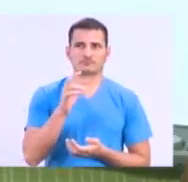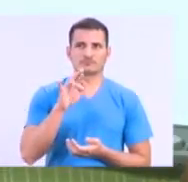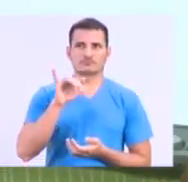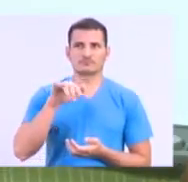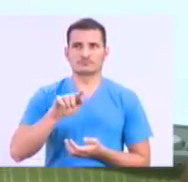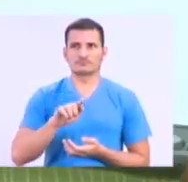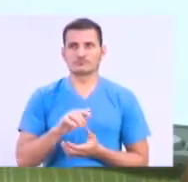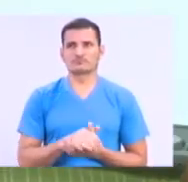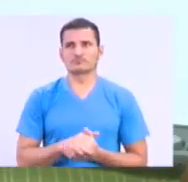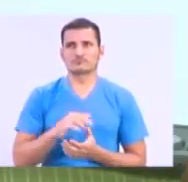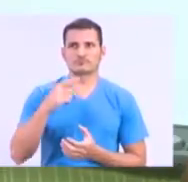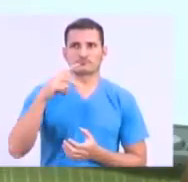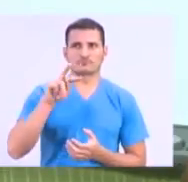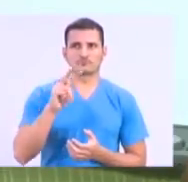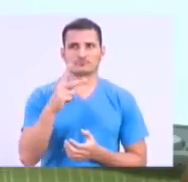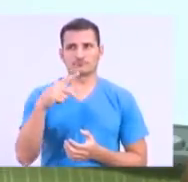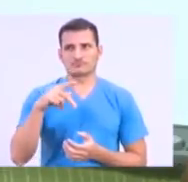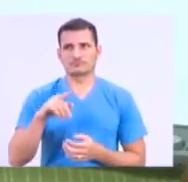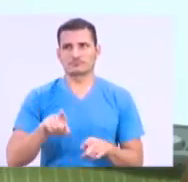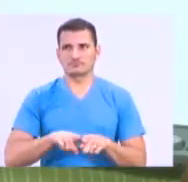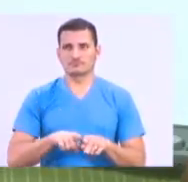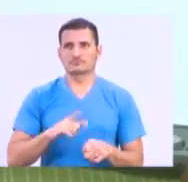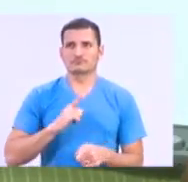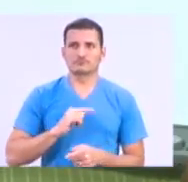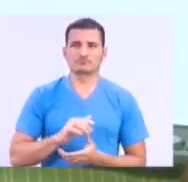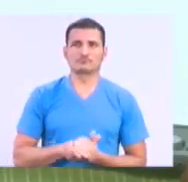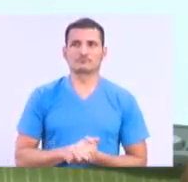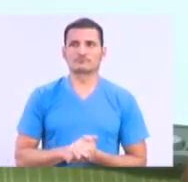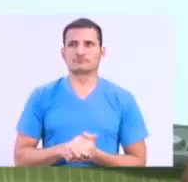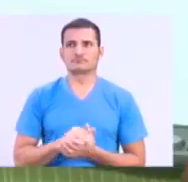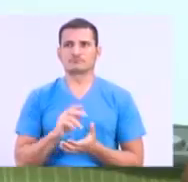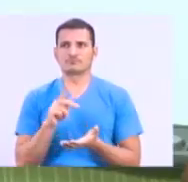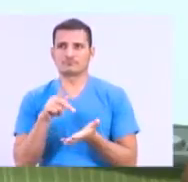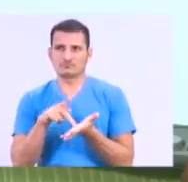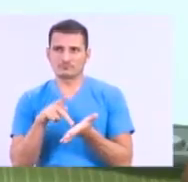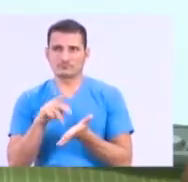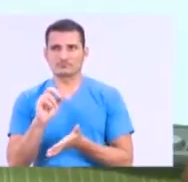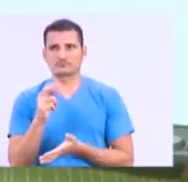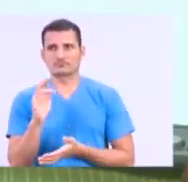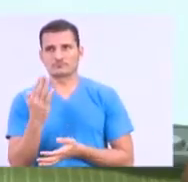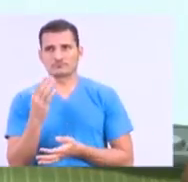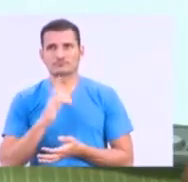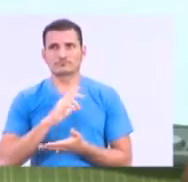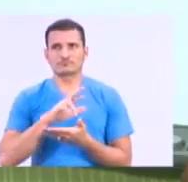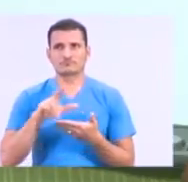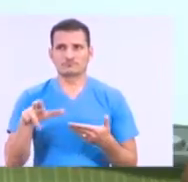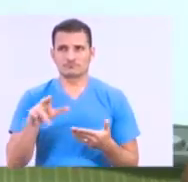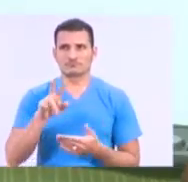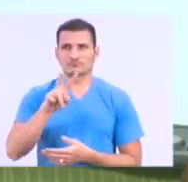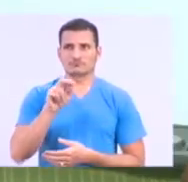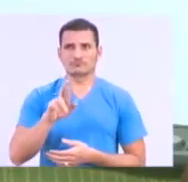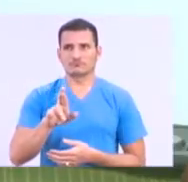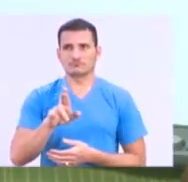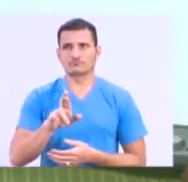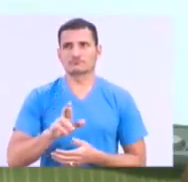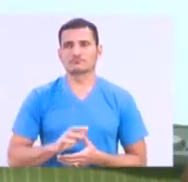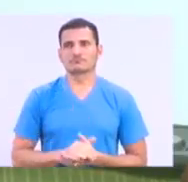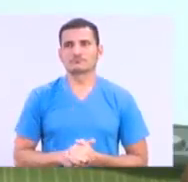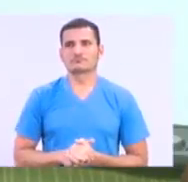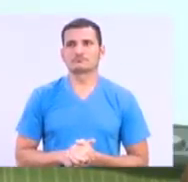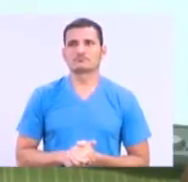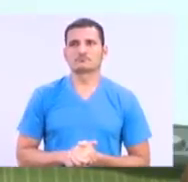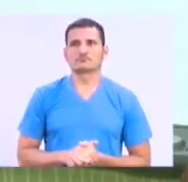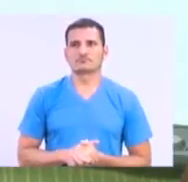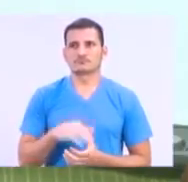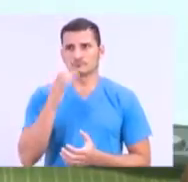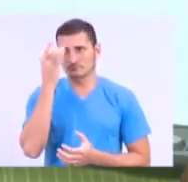tem também declaração do tipo verdadeiro ou falso, Enfim, diferentes tipos de declaração de variável para facilitar